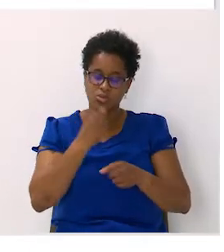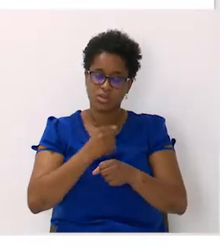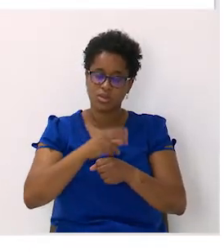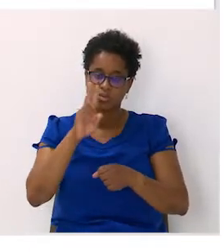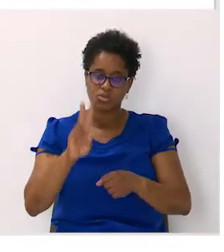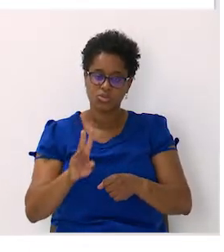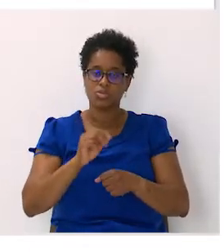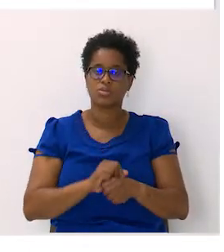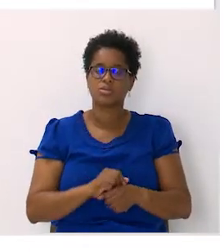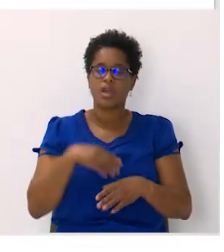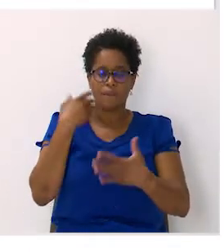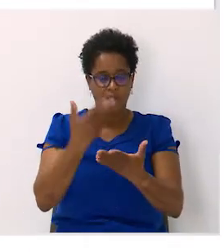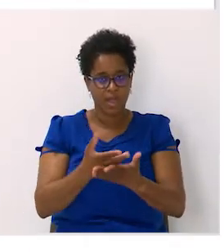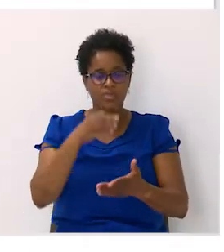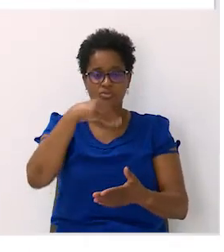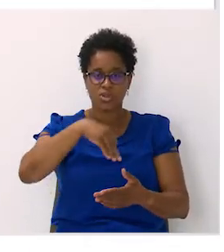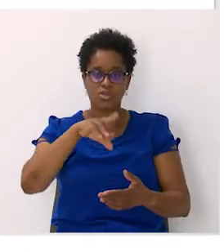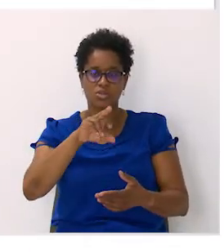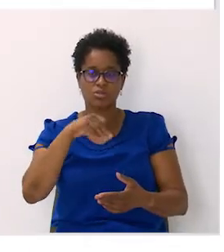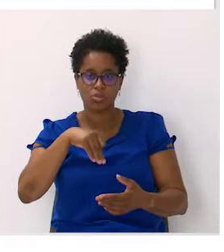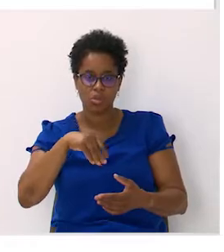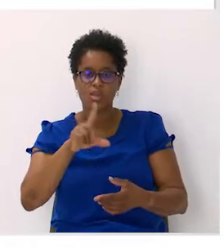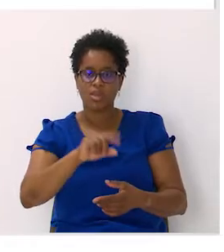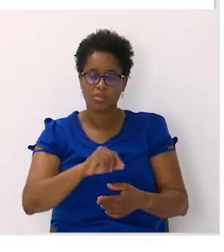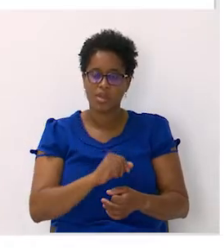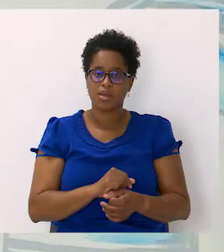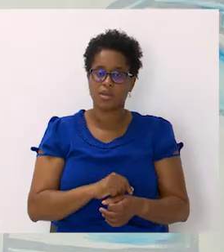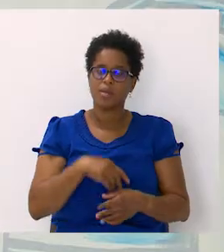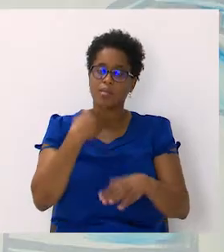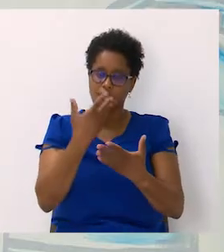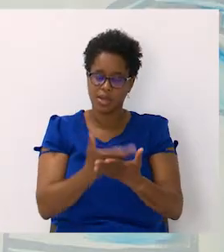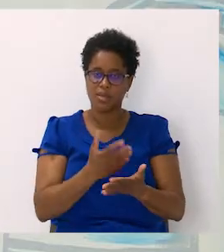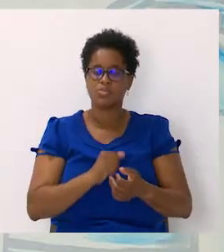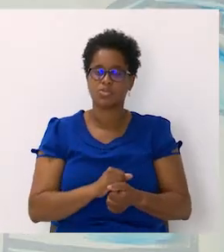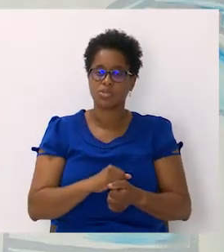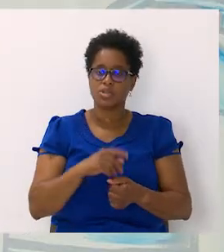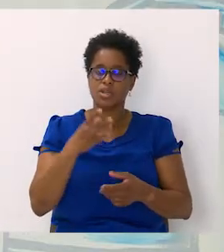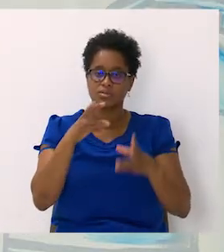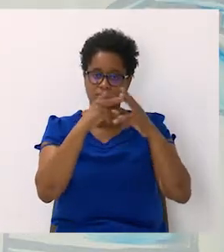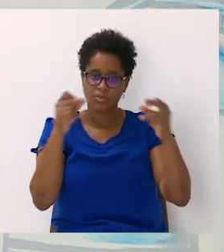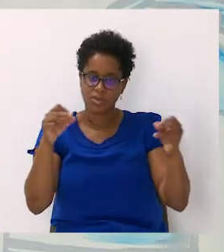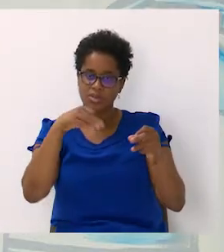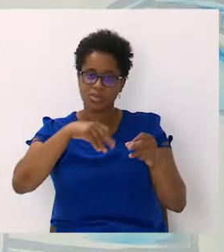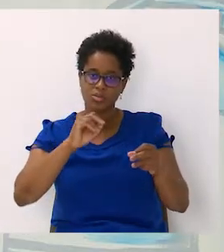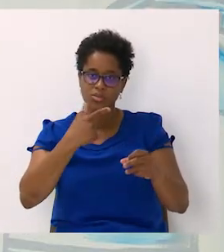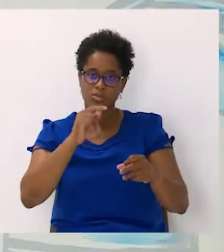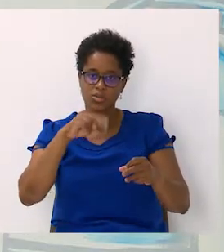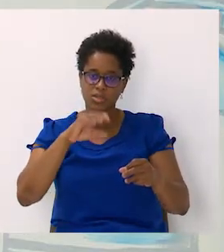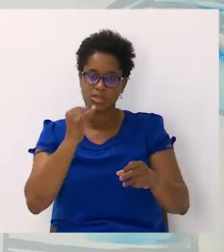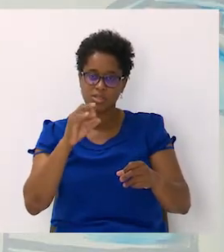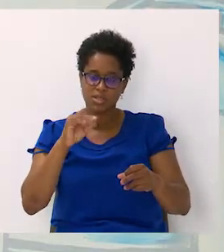segundo exercício. Aplicando as propriedades, também aplicamos a definição de